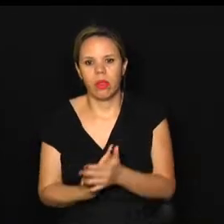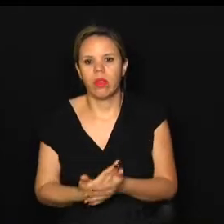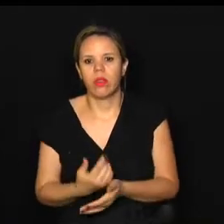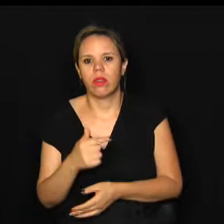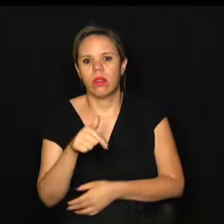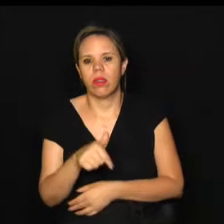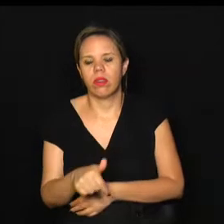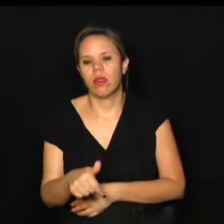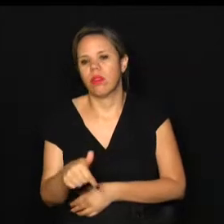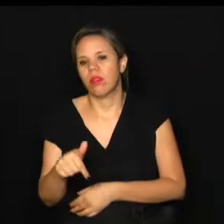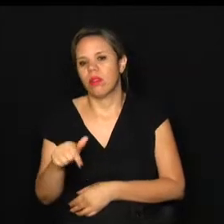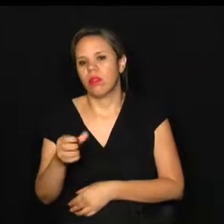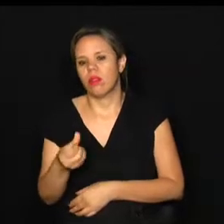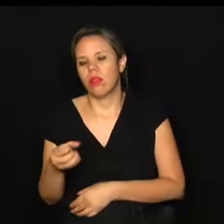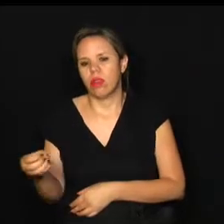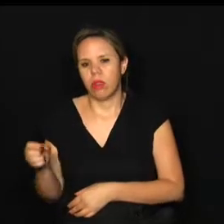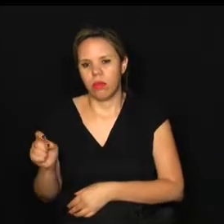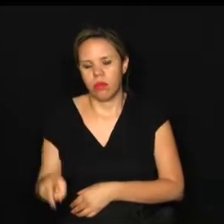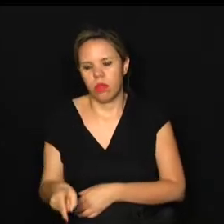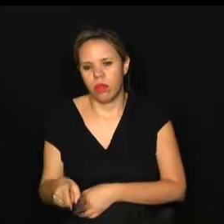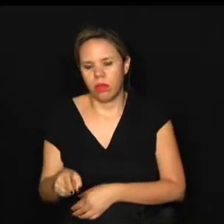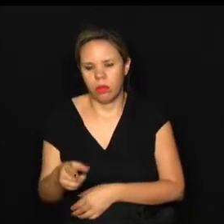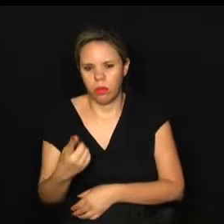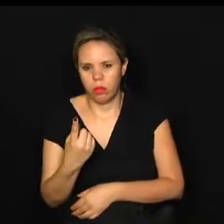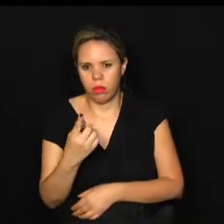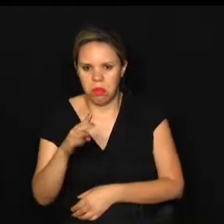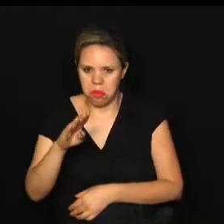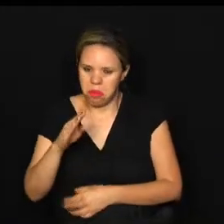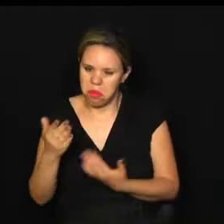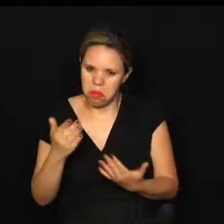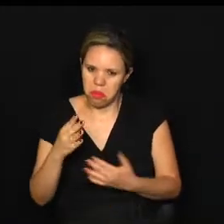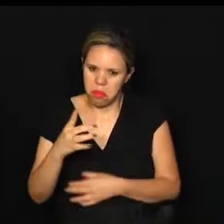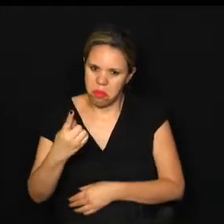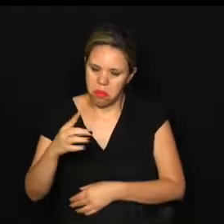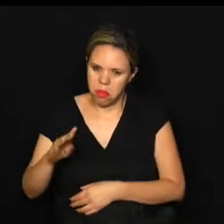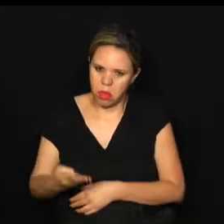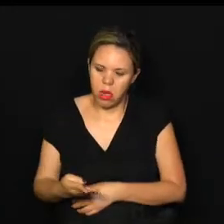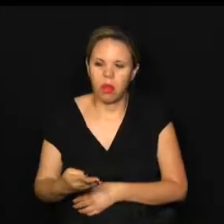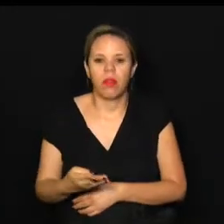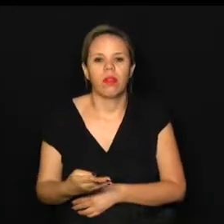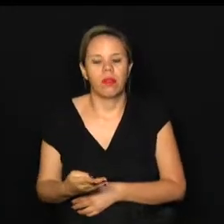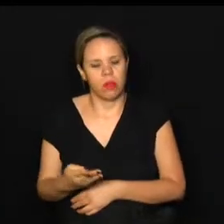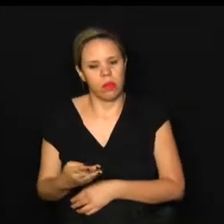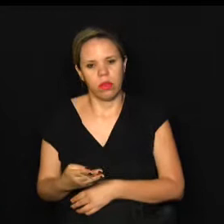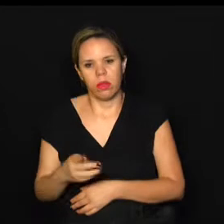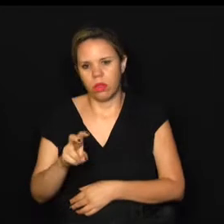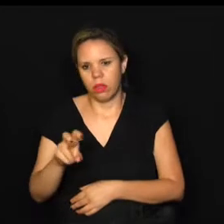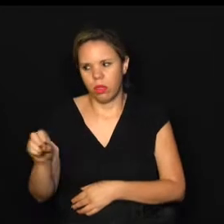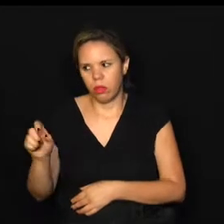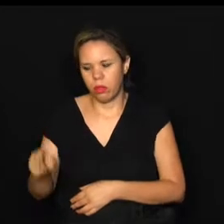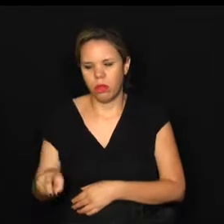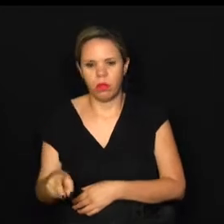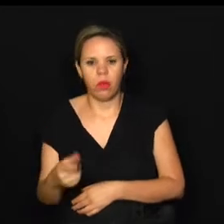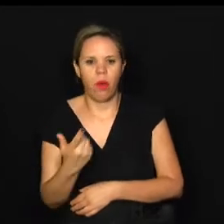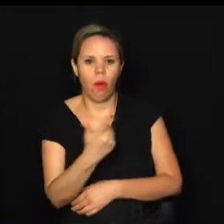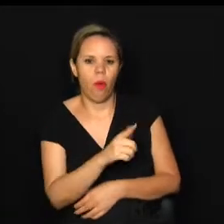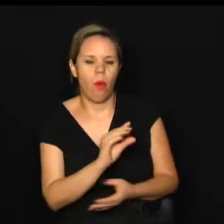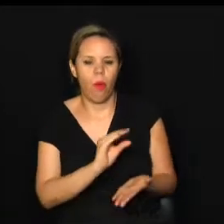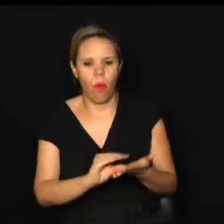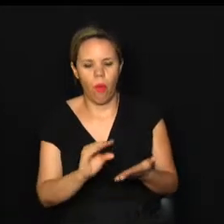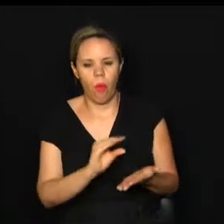600 mil, para uma previsão orçamentária de 1 bilhão 139 milhões e 500 mil. Outras